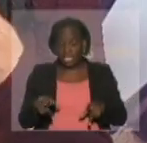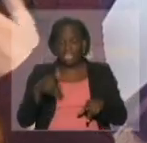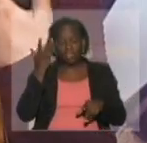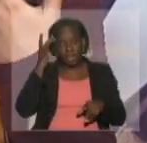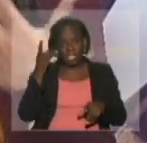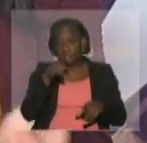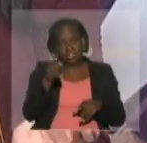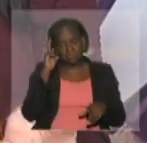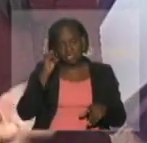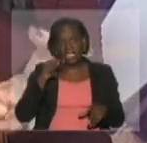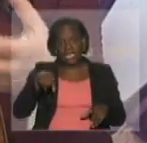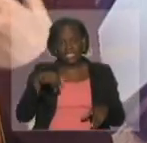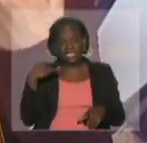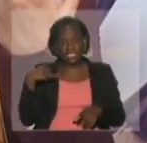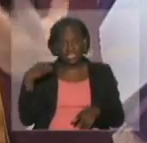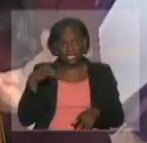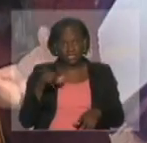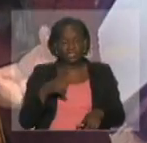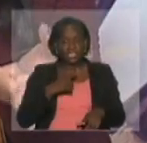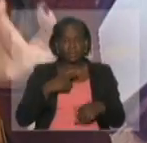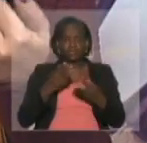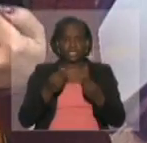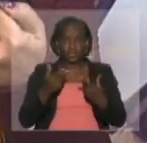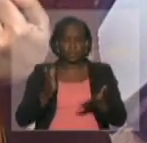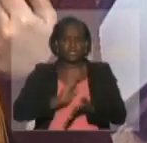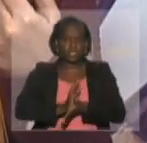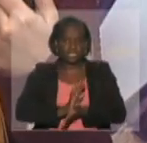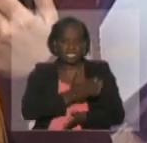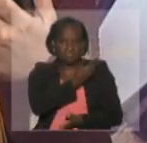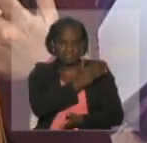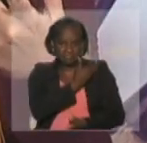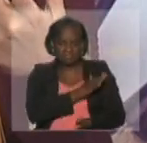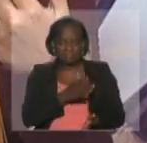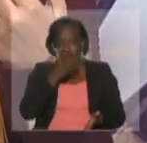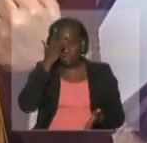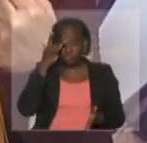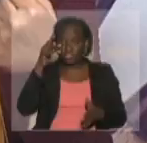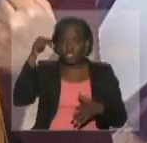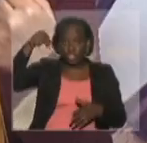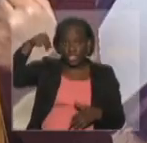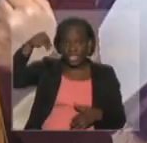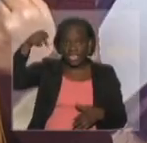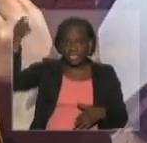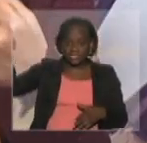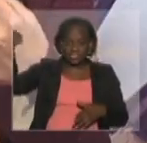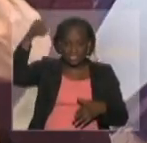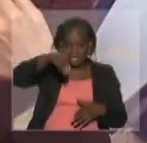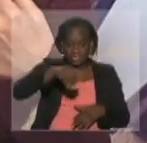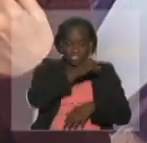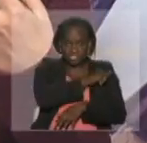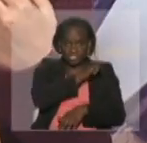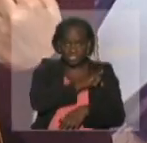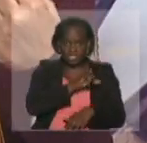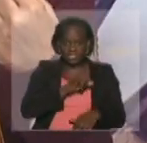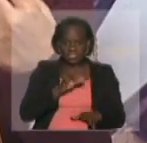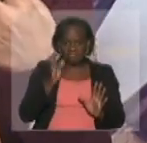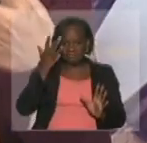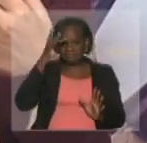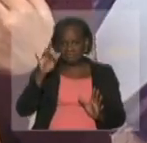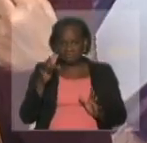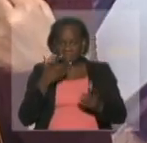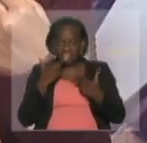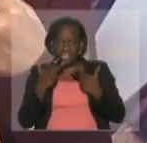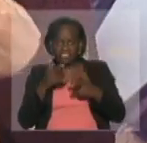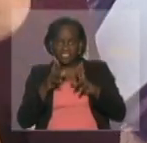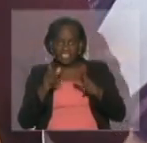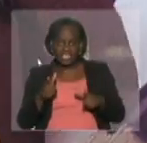Rio ainda existe muita coisa do preconceito, sabe? A pessoa que veio do Nordeste se trata de um jeito, se fala